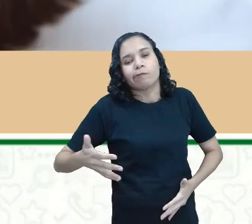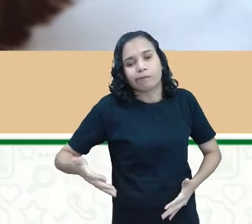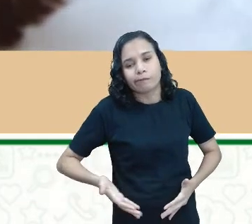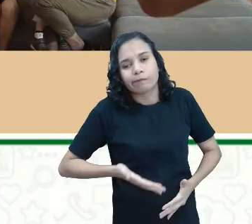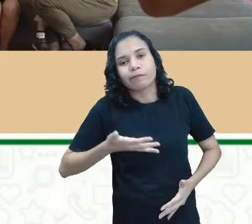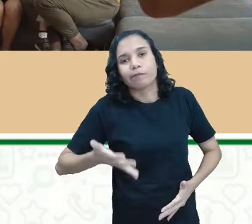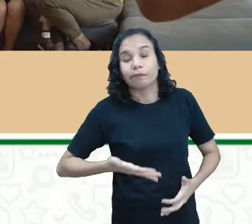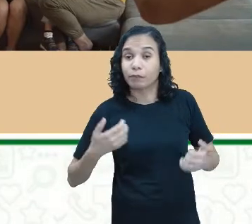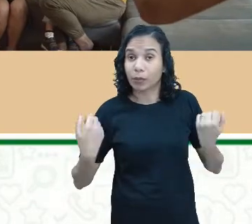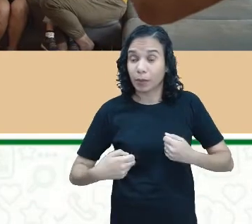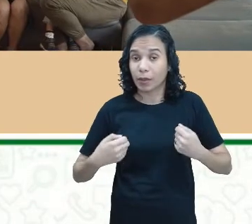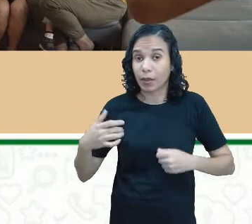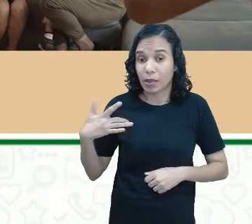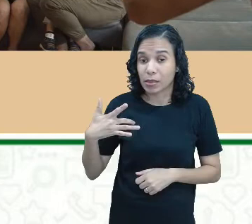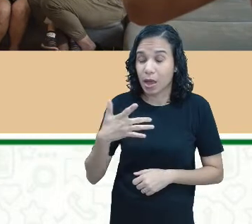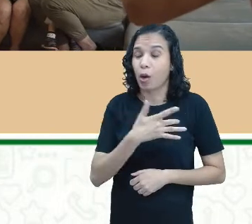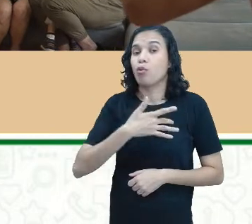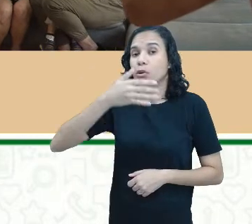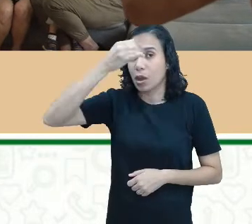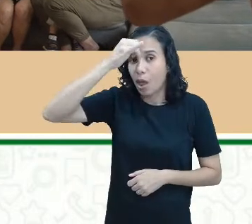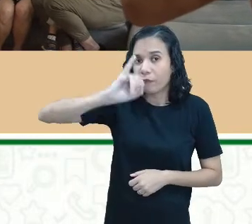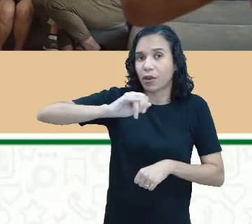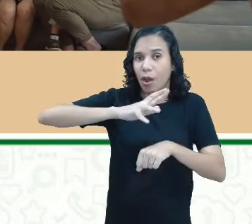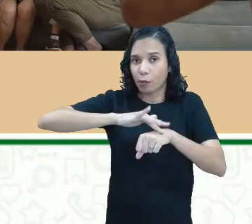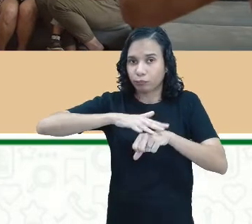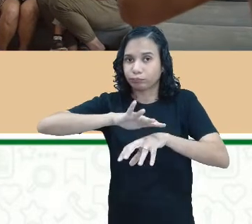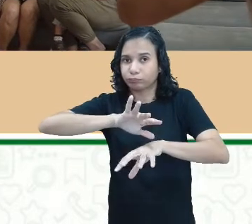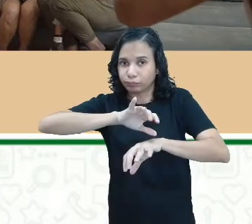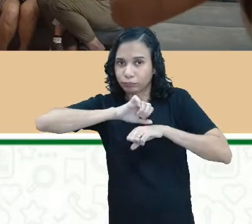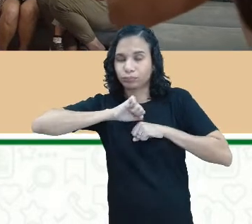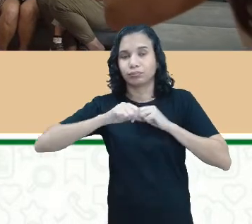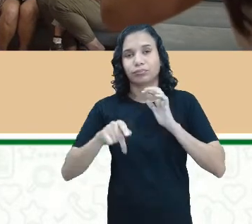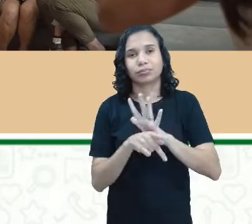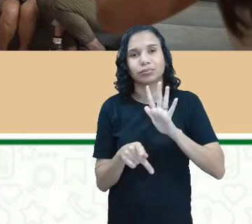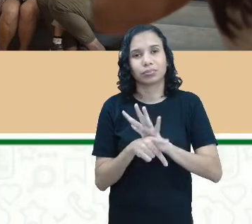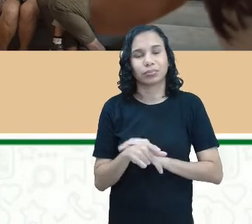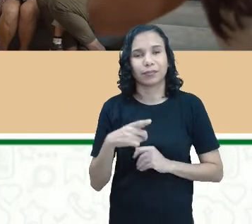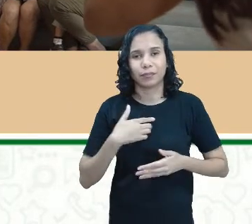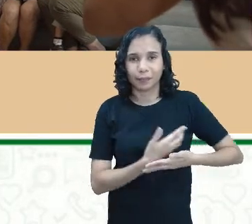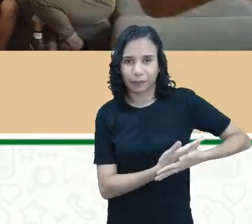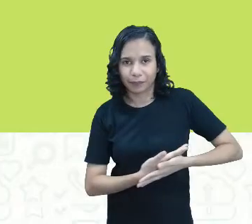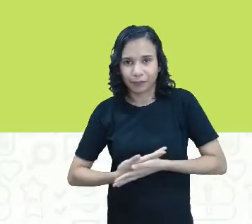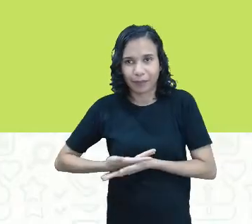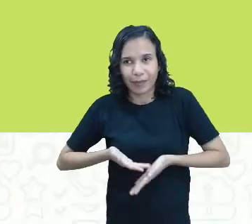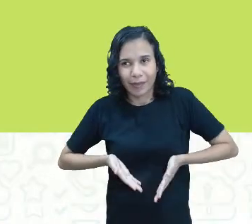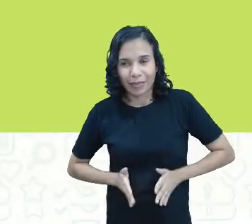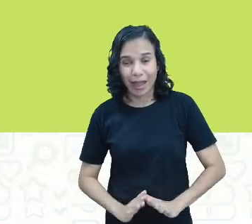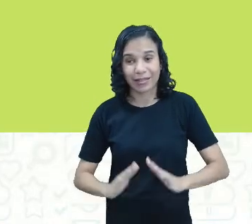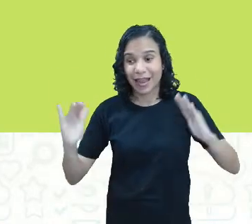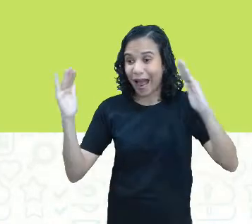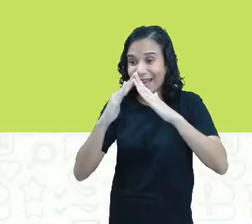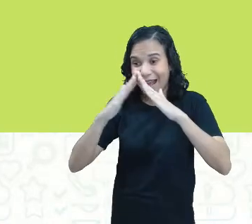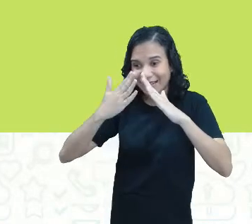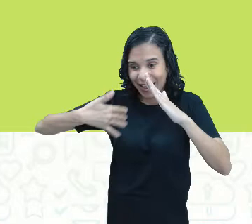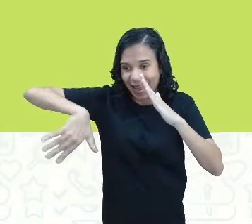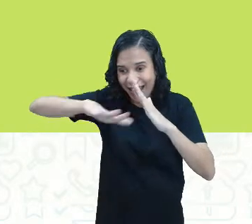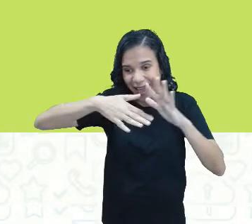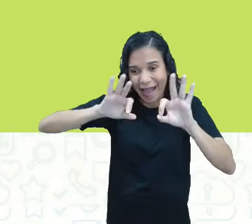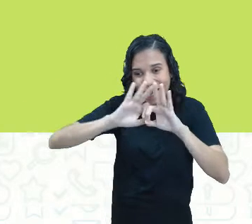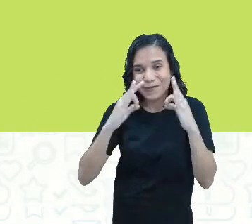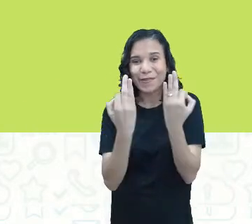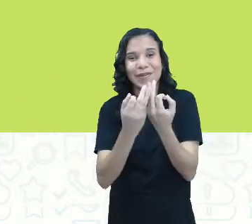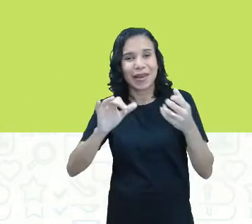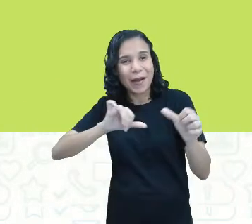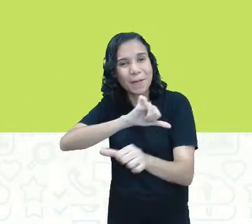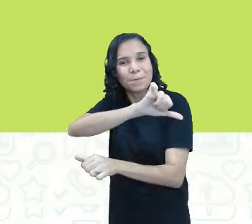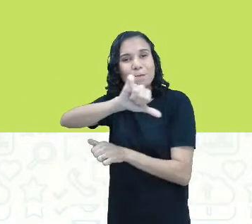como promoção da saúde e prevenção de futuras doenças. Aí, quando o bebê nasce, a casa toda ela vai ocorrer uma mudança, não